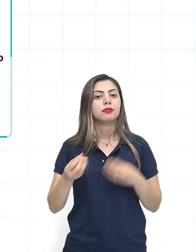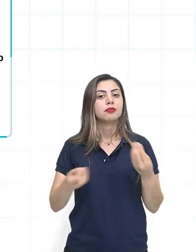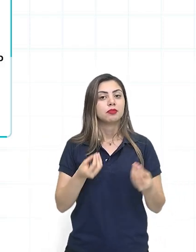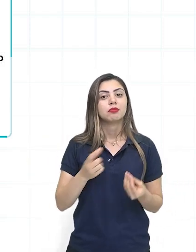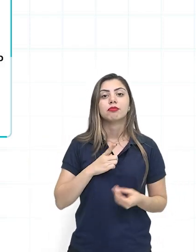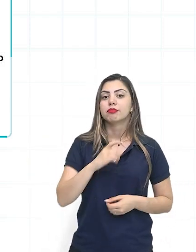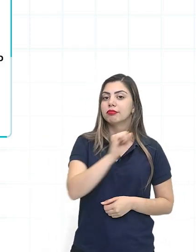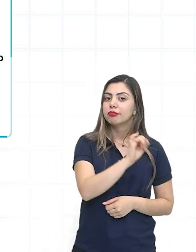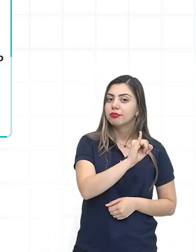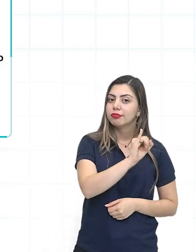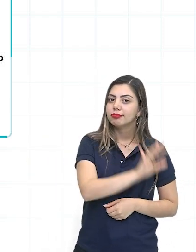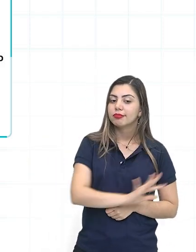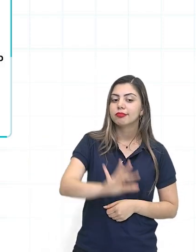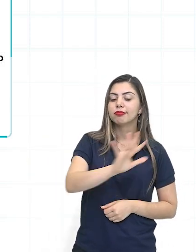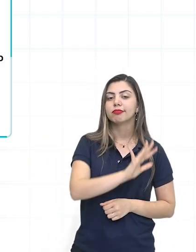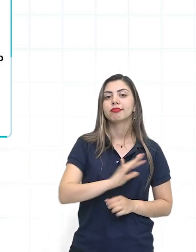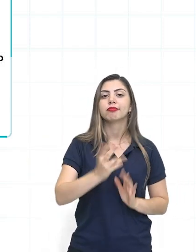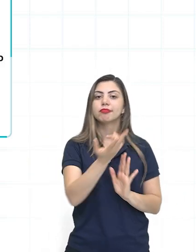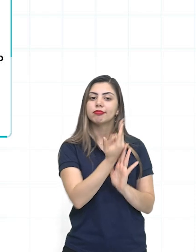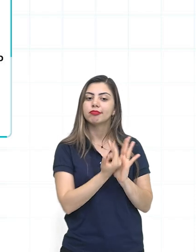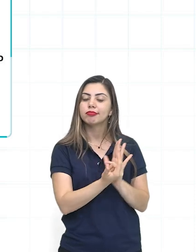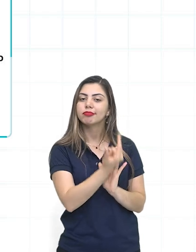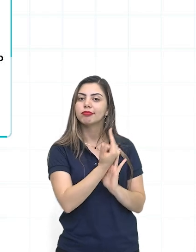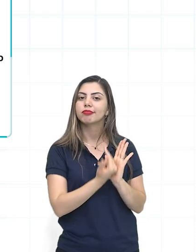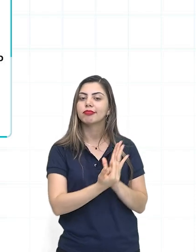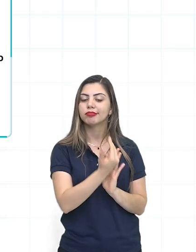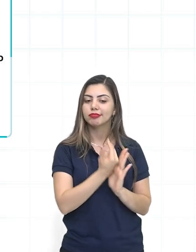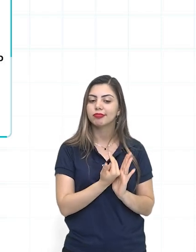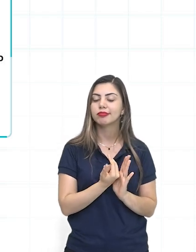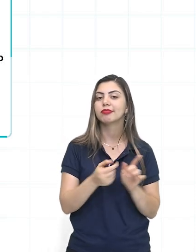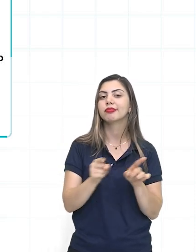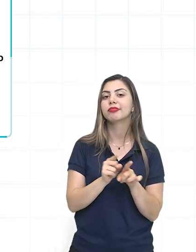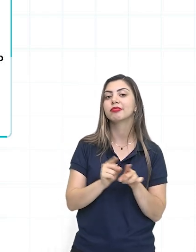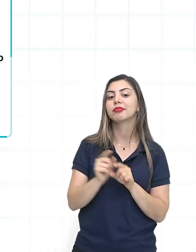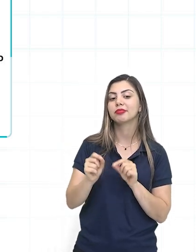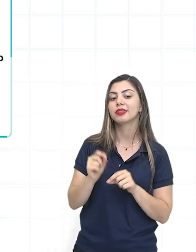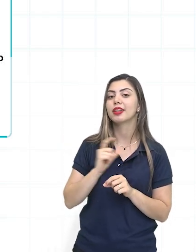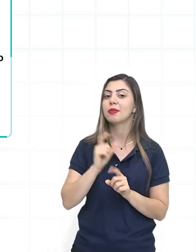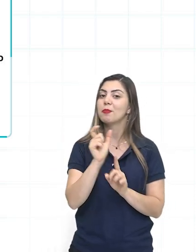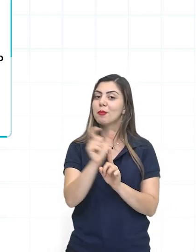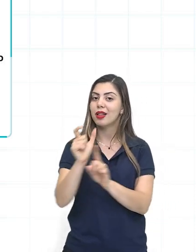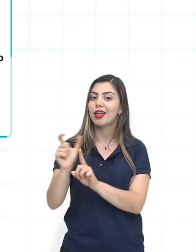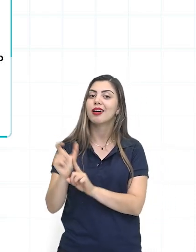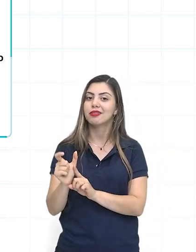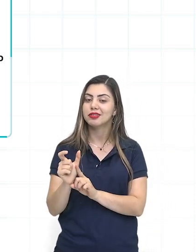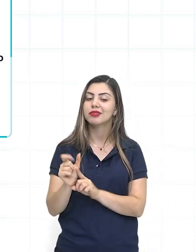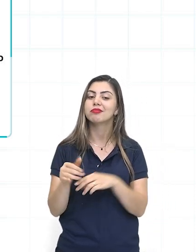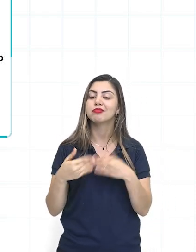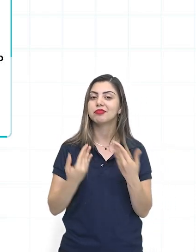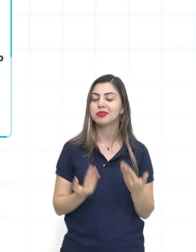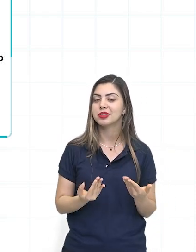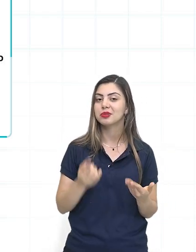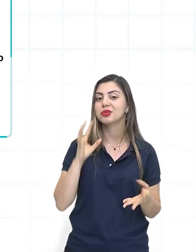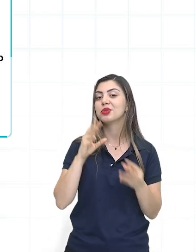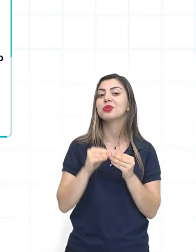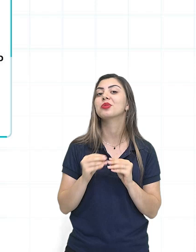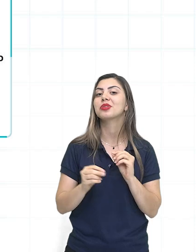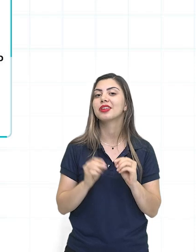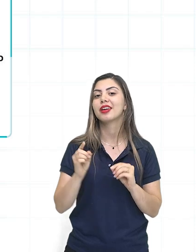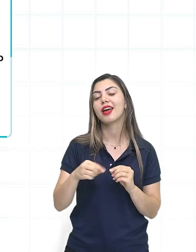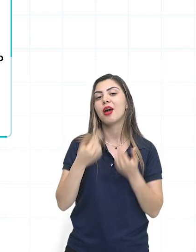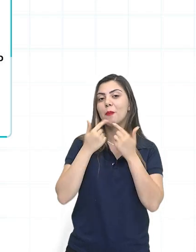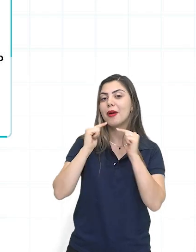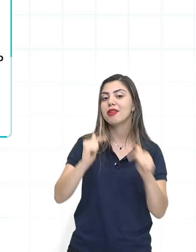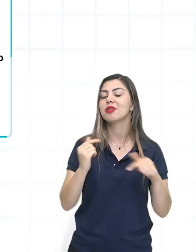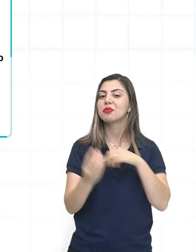tem imagens, desenhos e temos também palavras. Então, logo, nós vamos ter